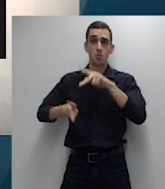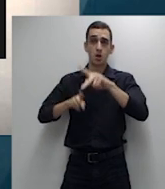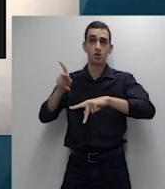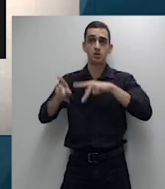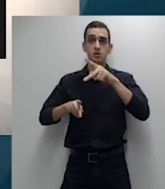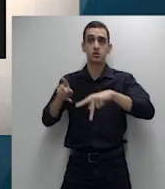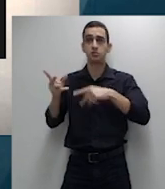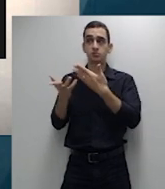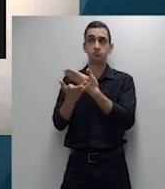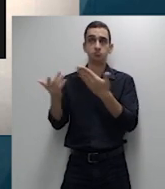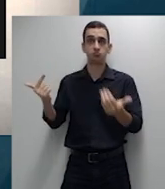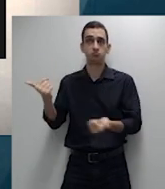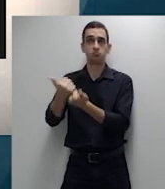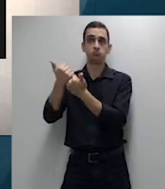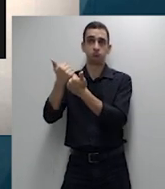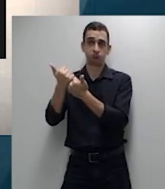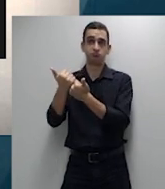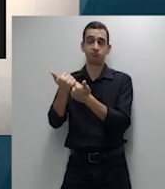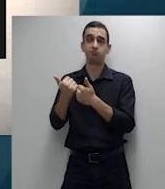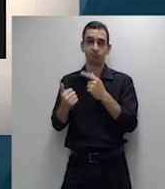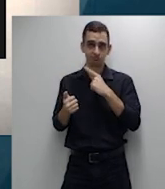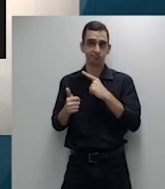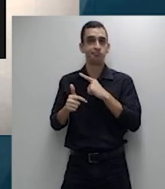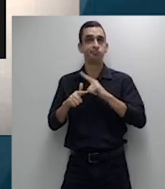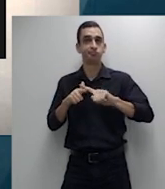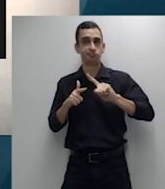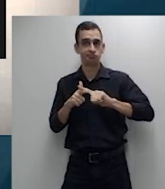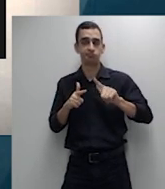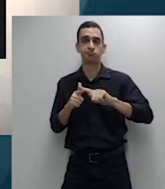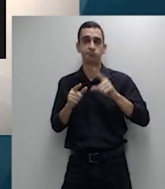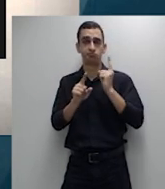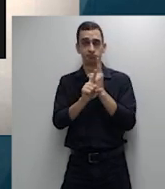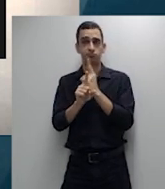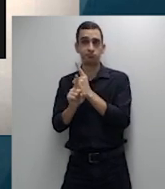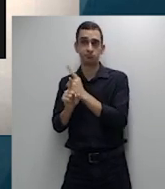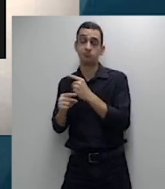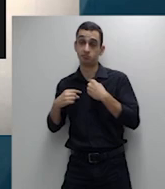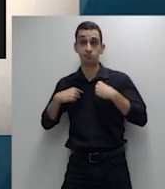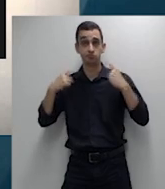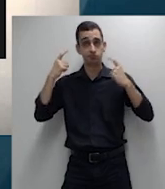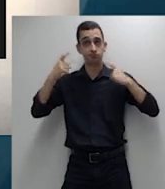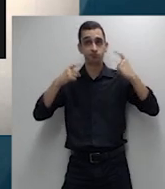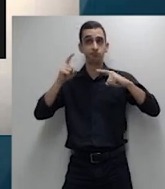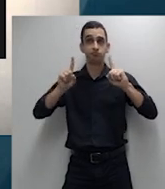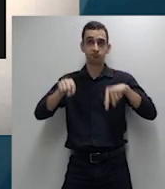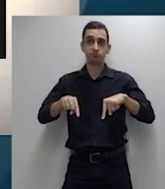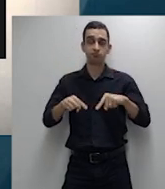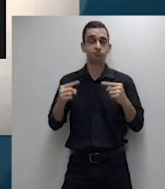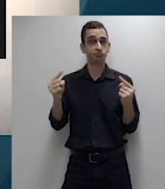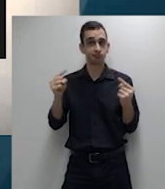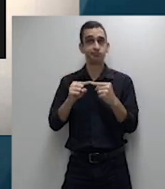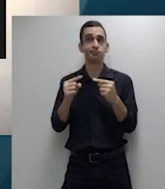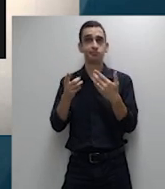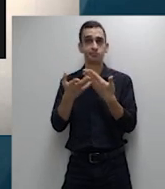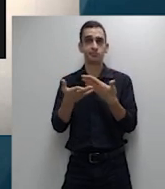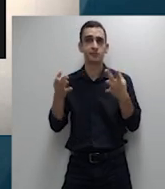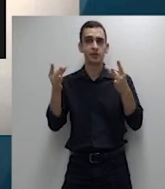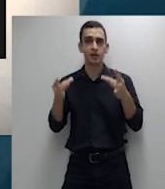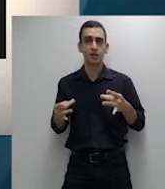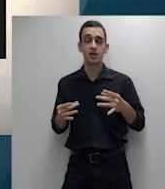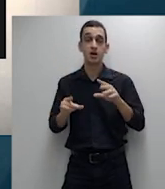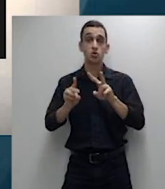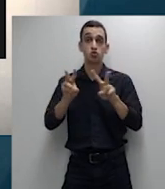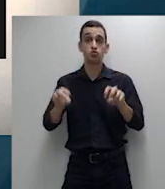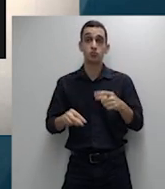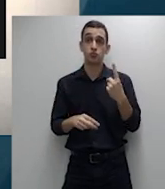assistida mais moderado enfrenta a e me preocupa isso me preocupar em silêncio detalhe né